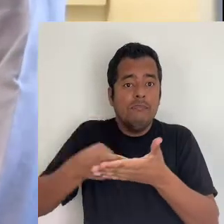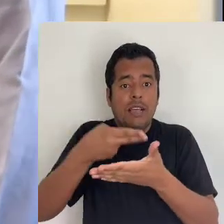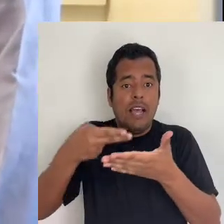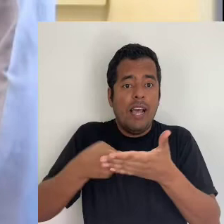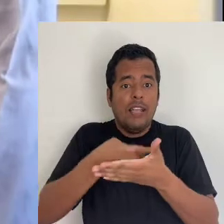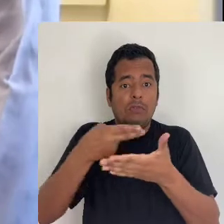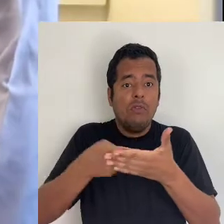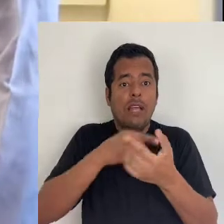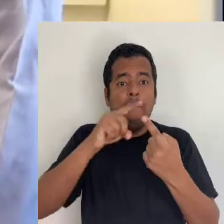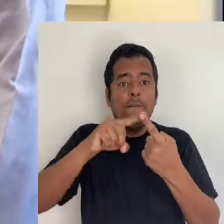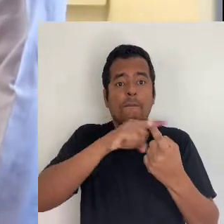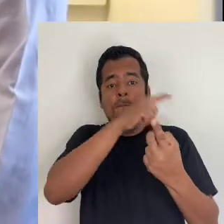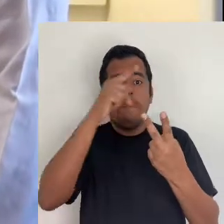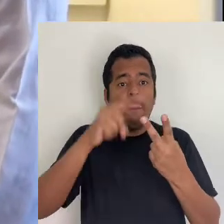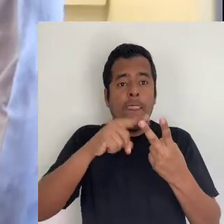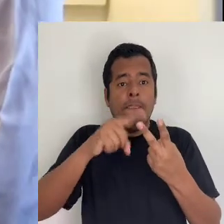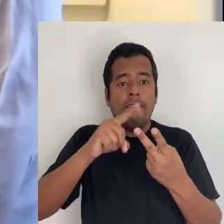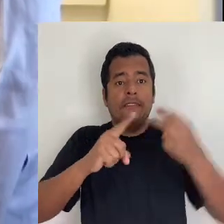uma espátula,